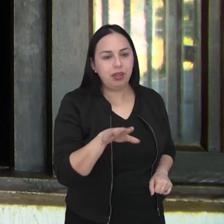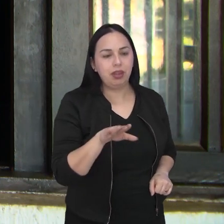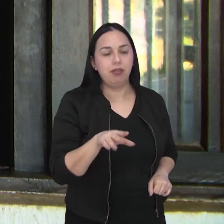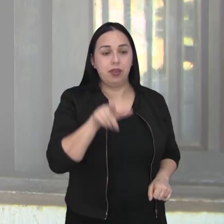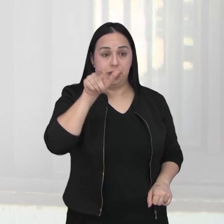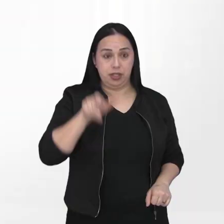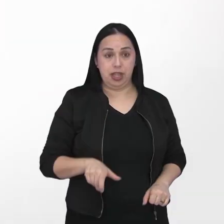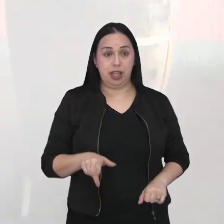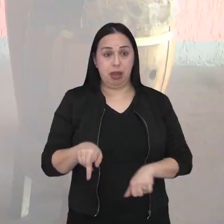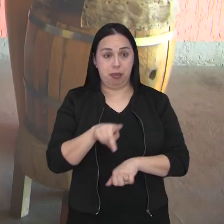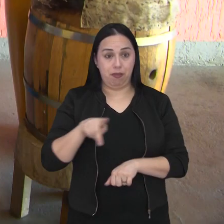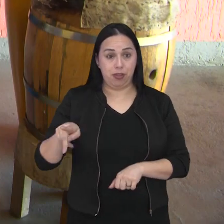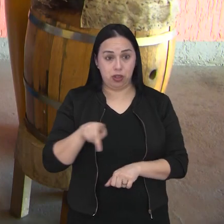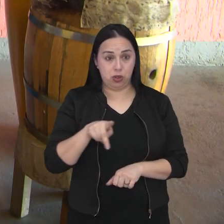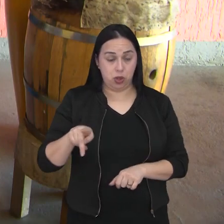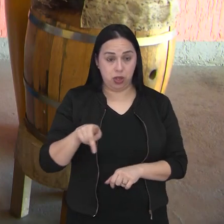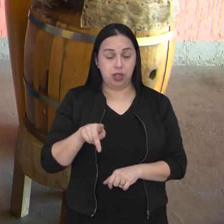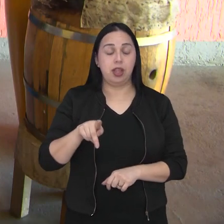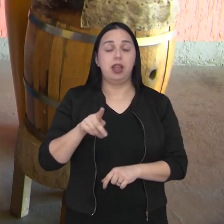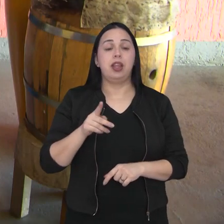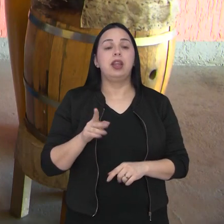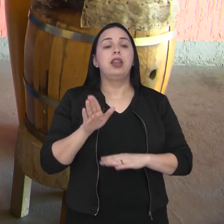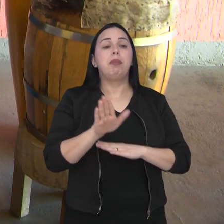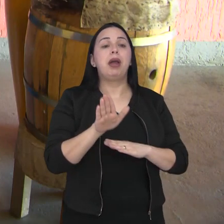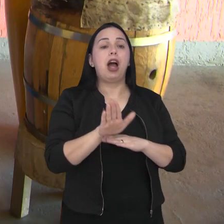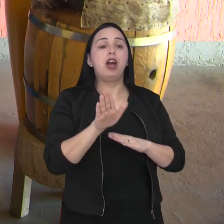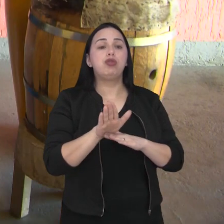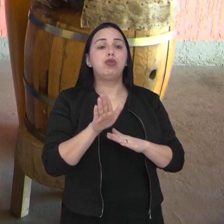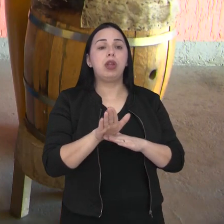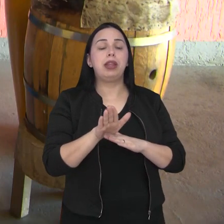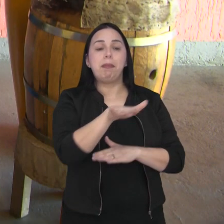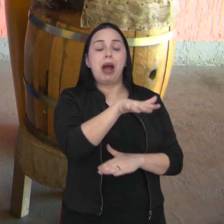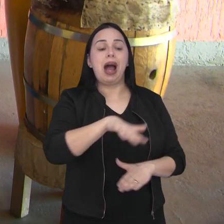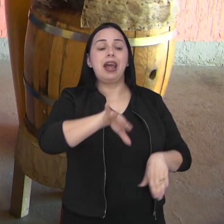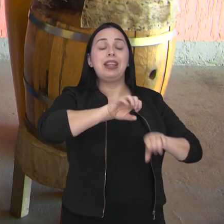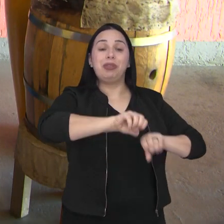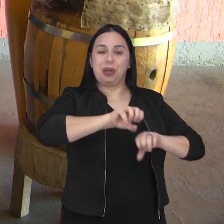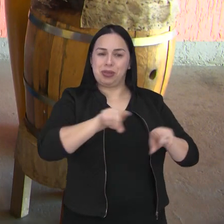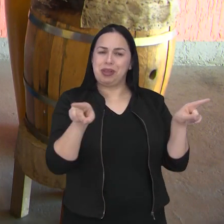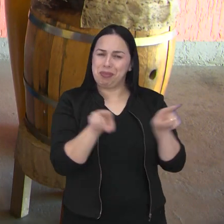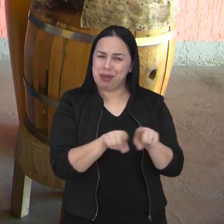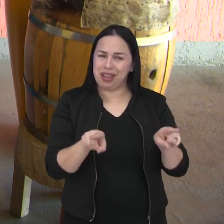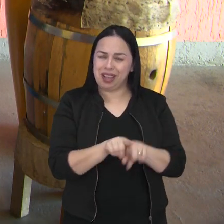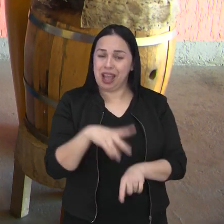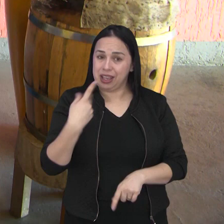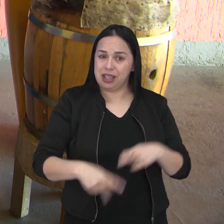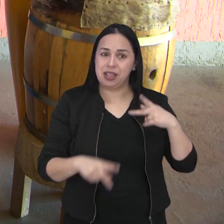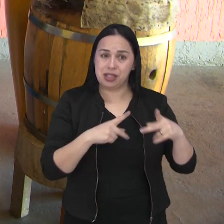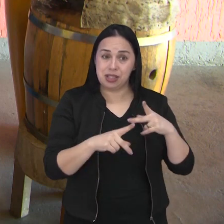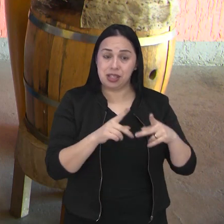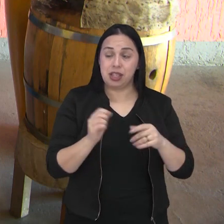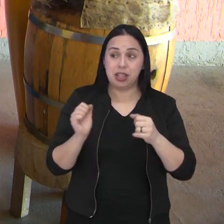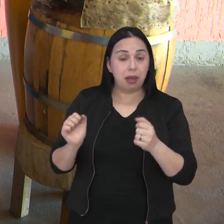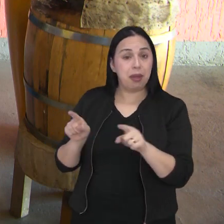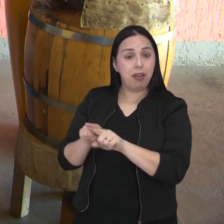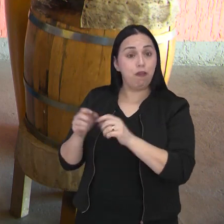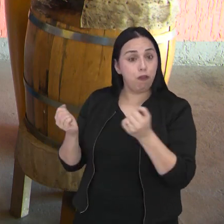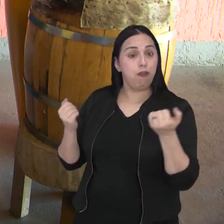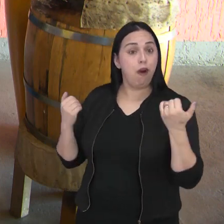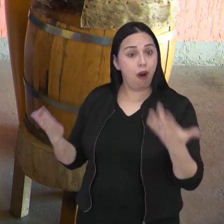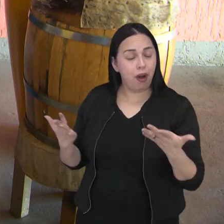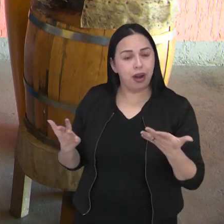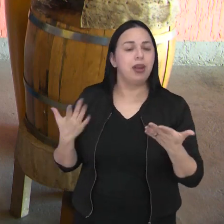adulto também. Laudeni, como arte educador e produtor, você contribuiu bastante na parte educacional também,